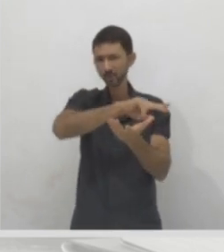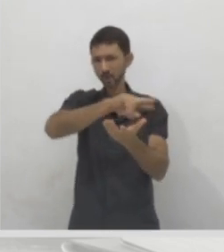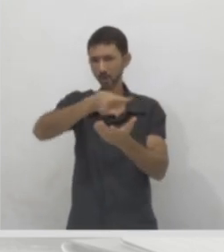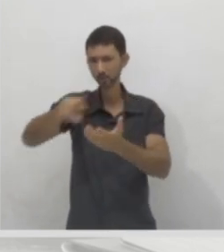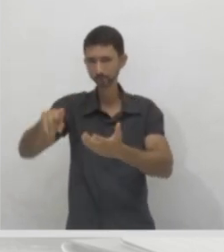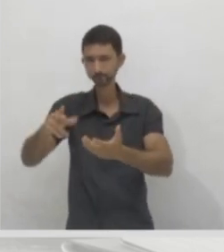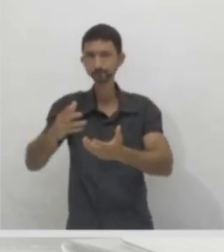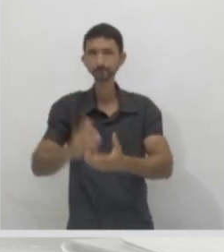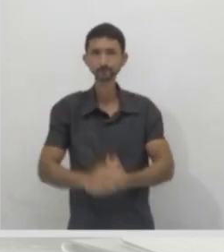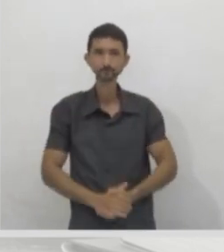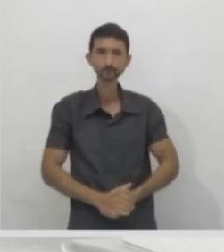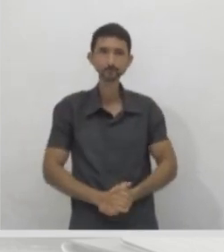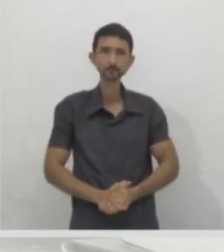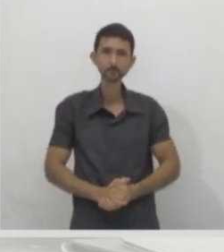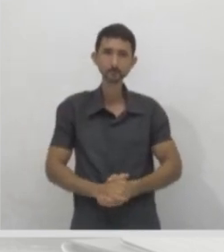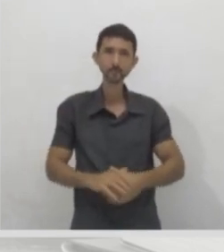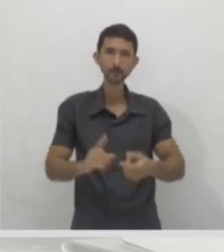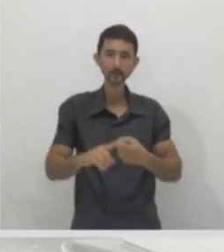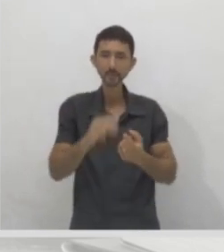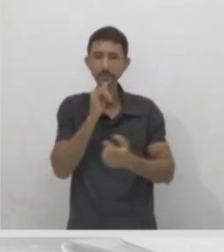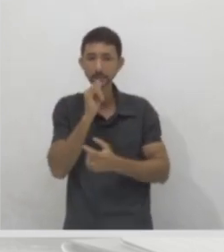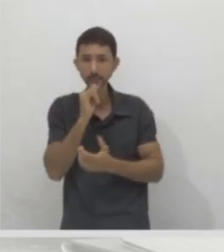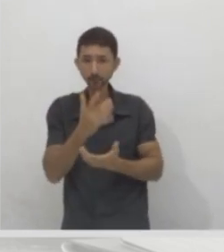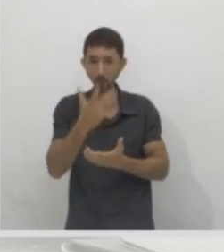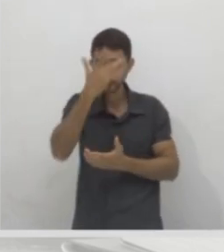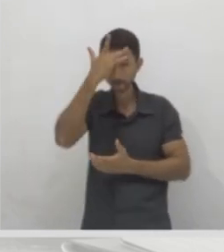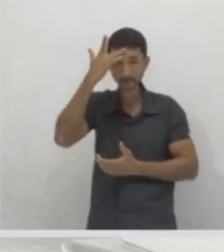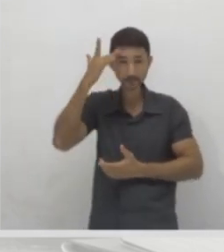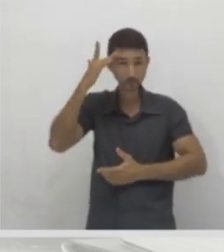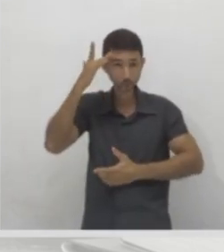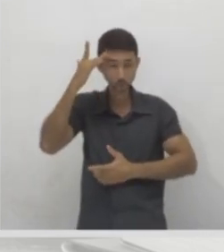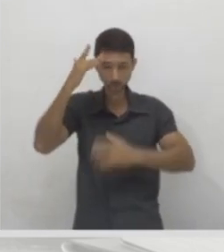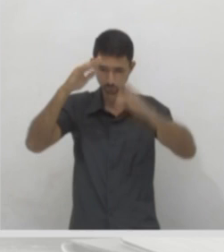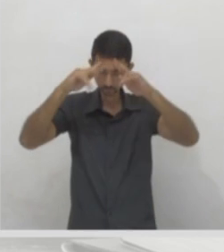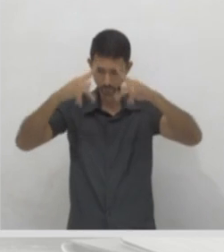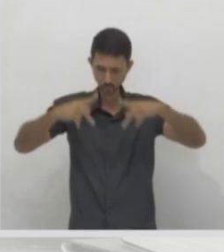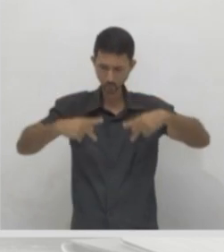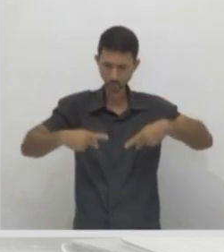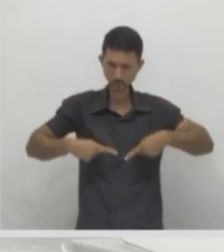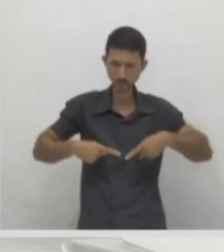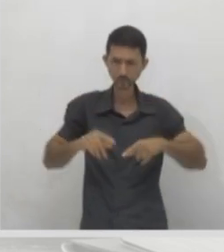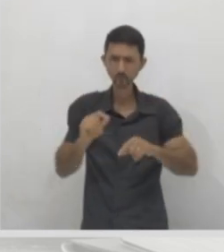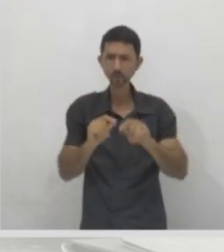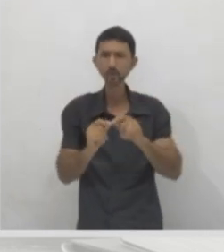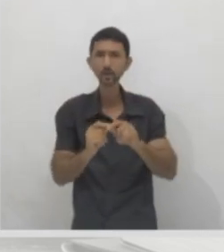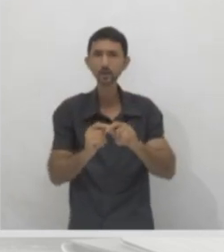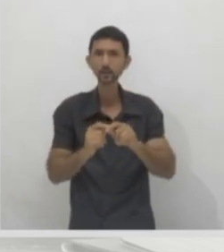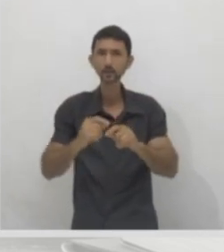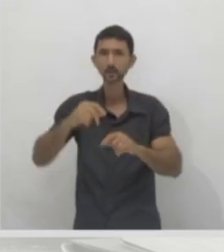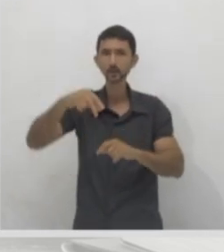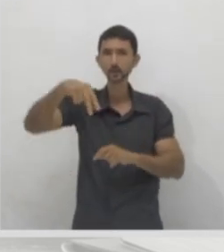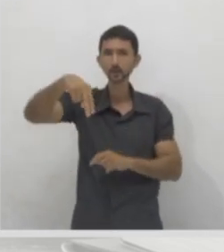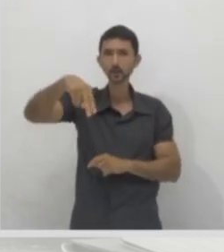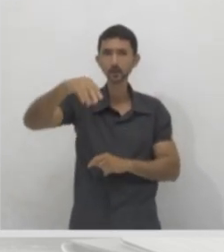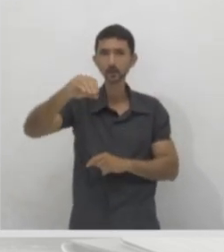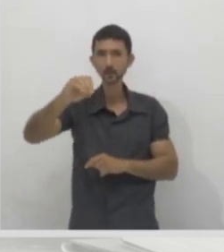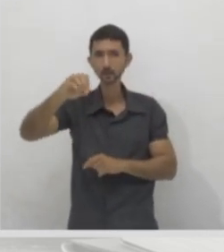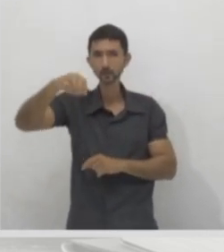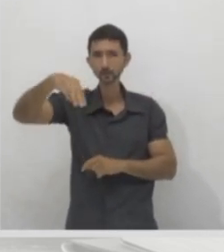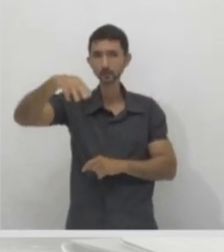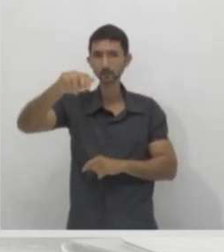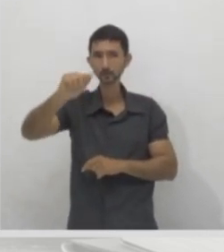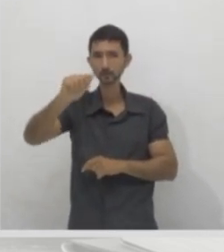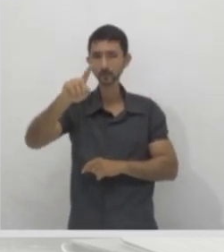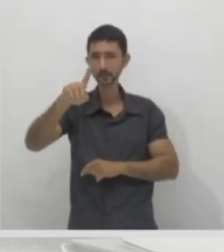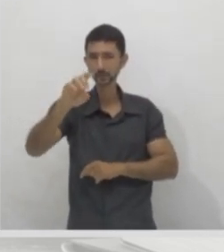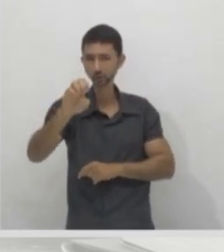coleta. Tá? Isso fazia com que o ser humano, galera, seja totalmente dependente da natureza